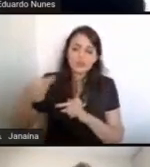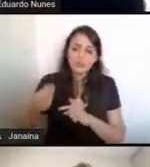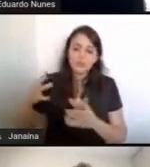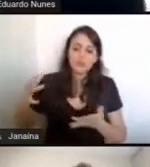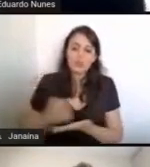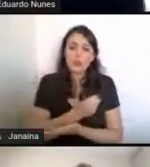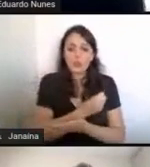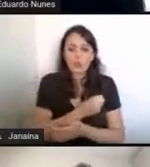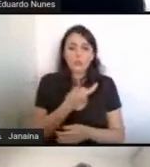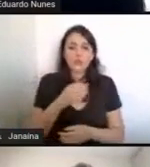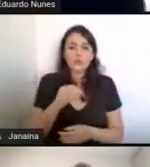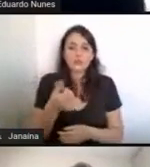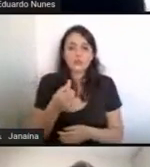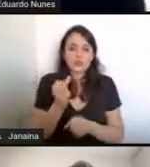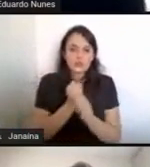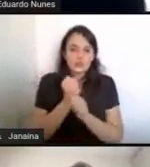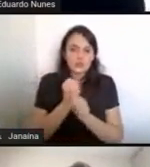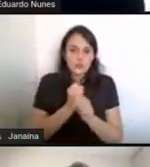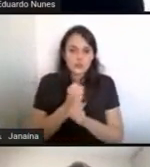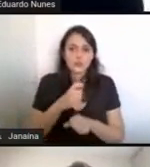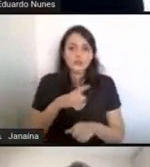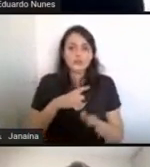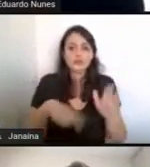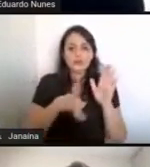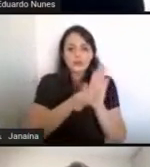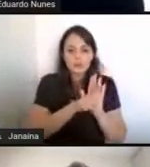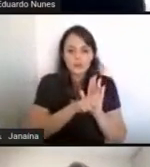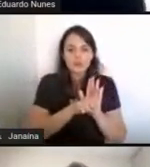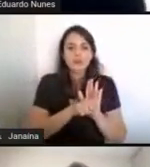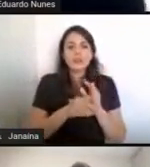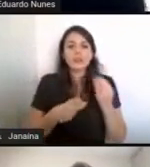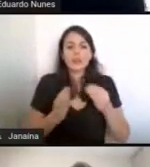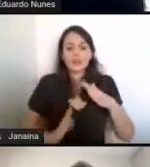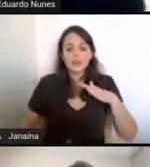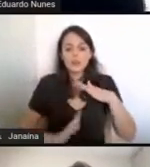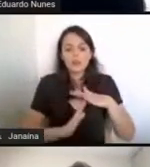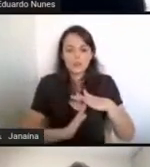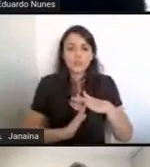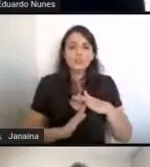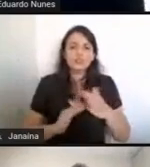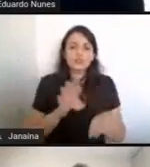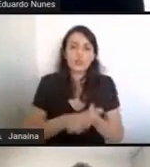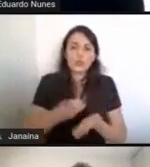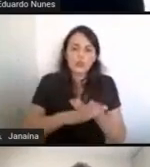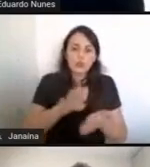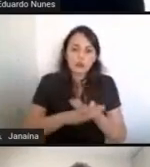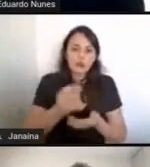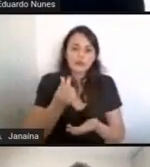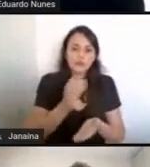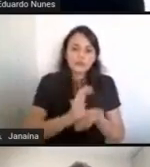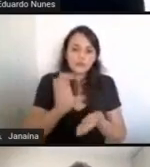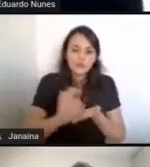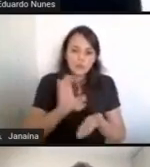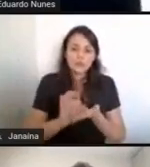2016, em que a gente tem a Emenda Constitucional, a emenda do teto dos gastos, que congela por 20 anos os recursos em saúde,